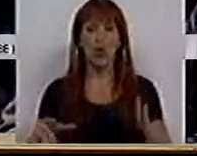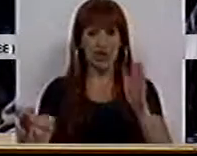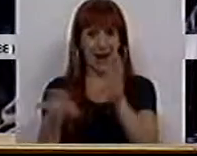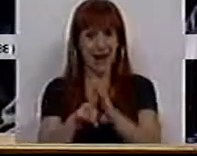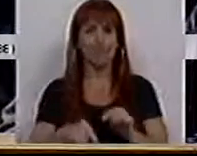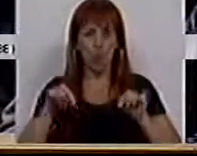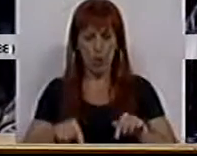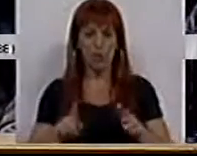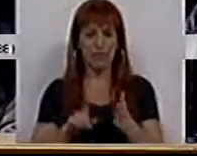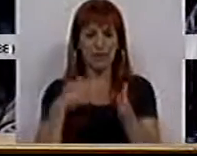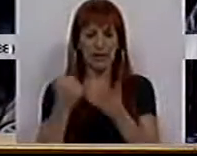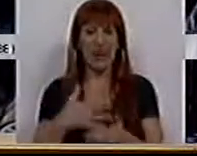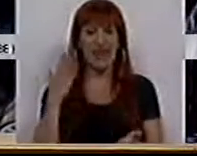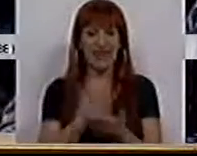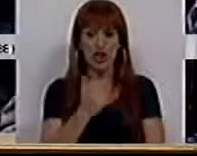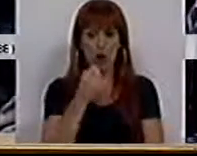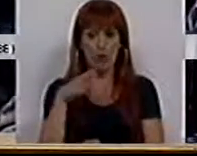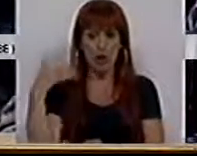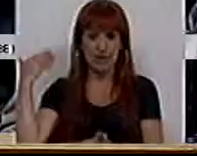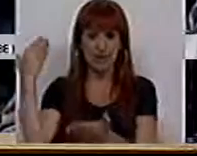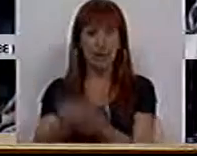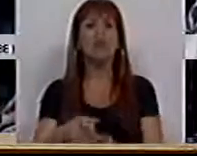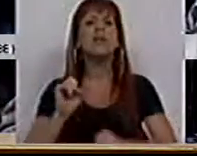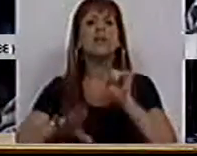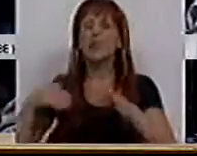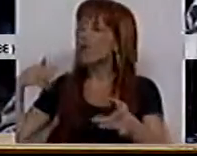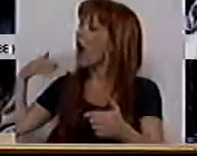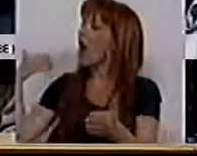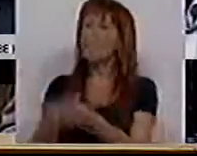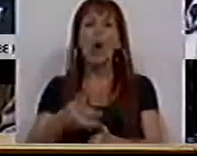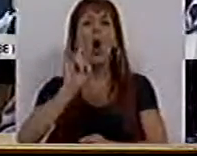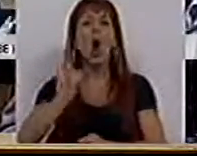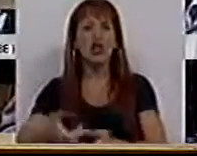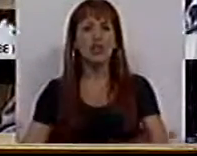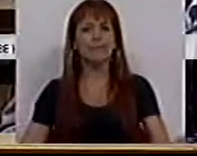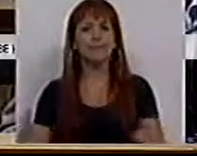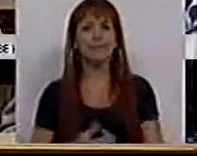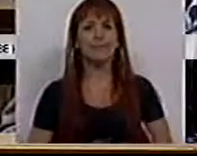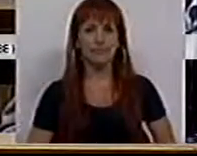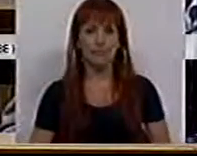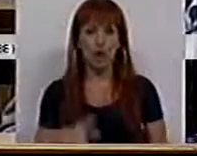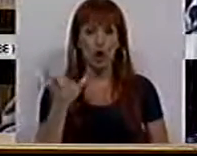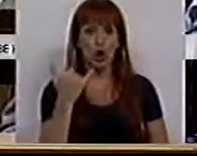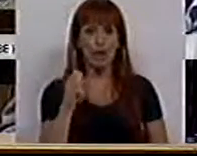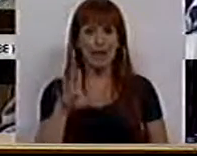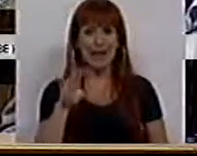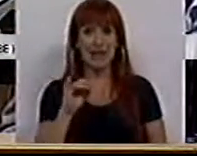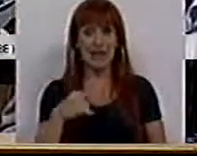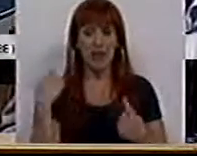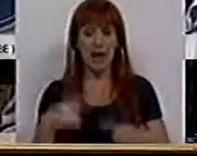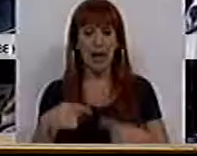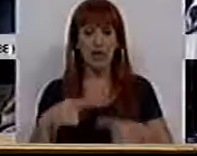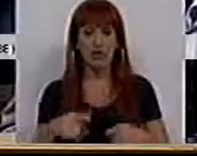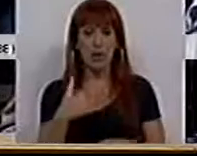lei, desde 2011. O que é que se passou, entretanto? Em 2010